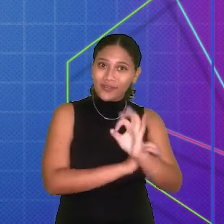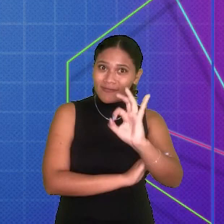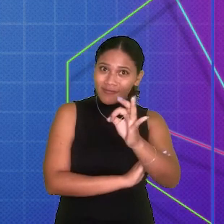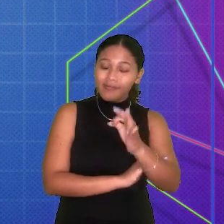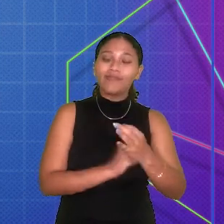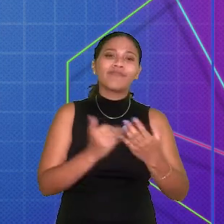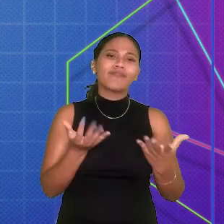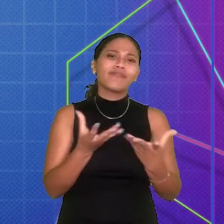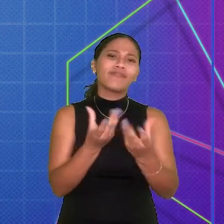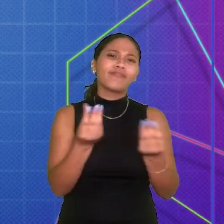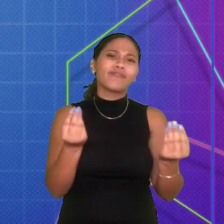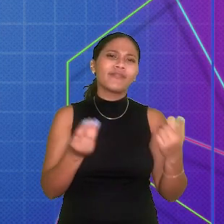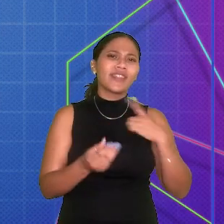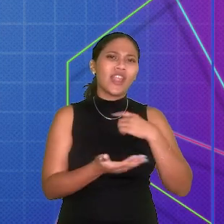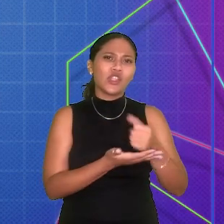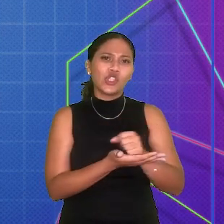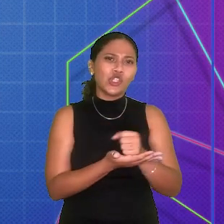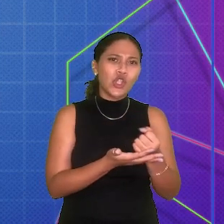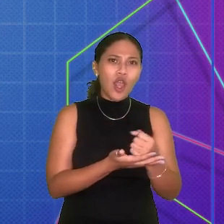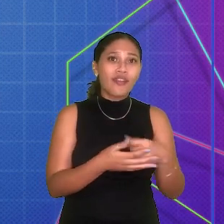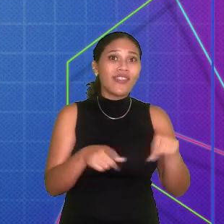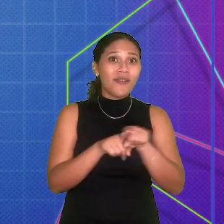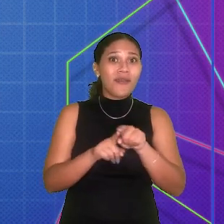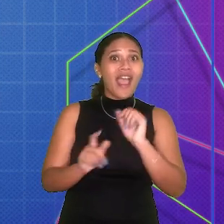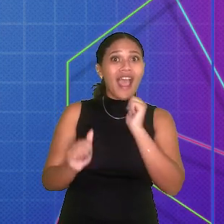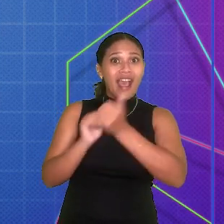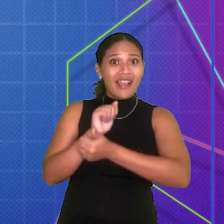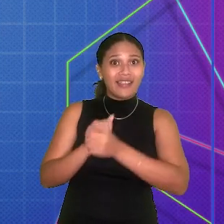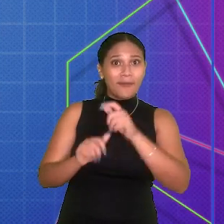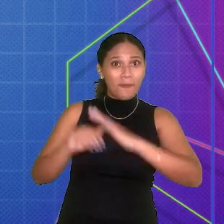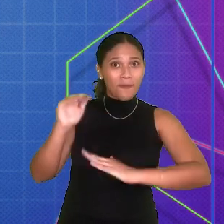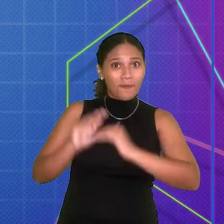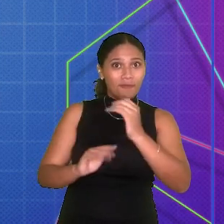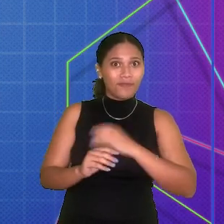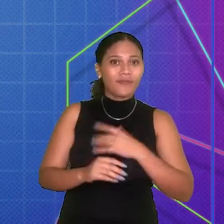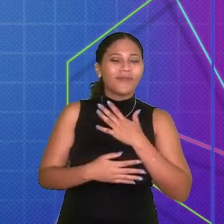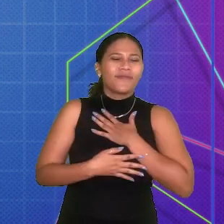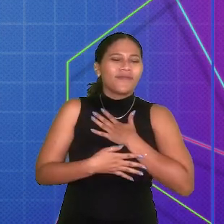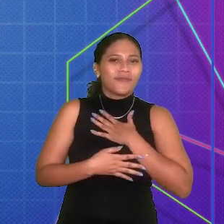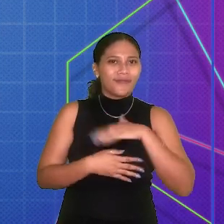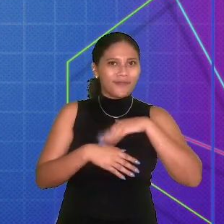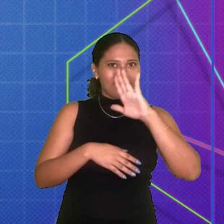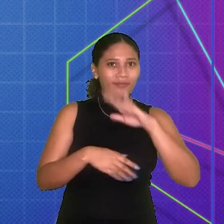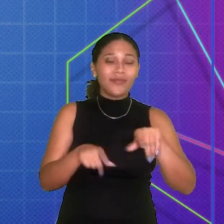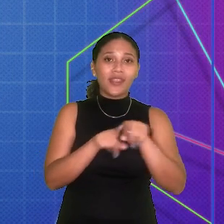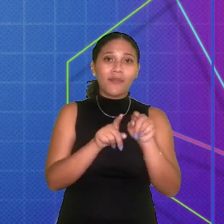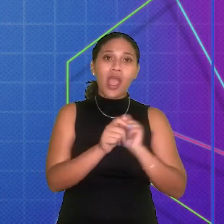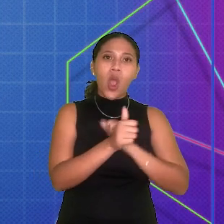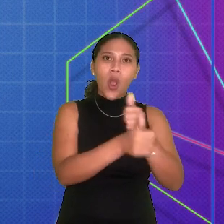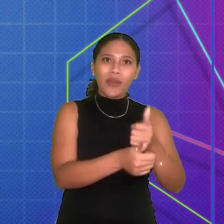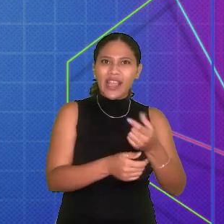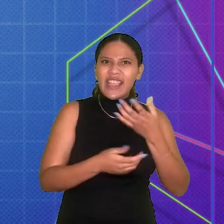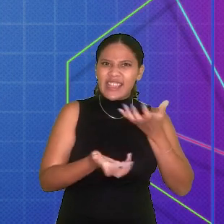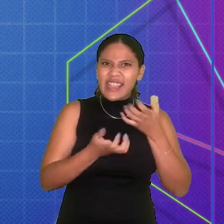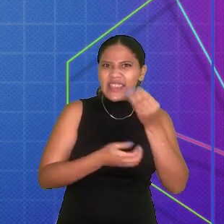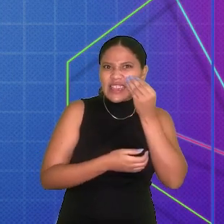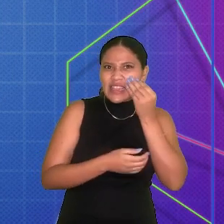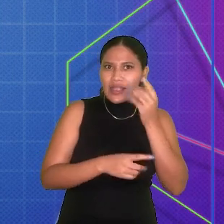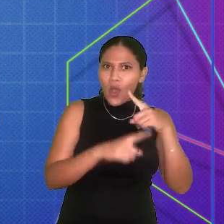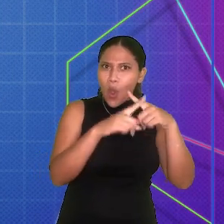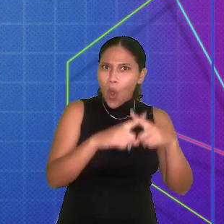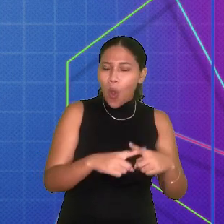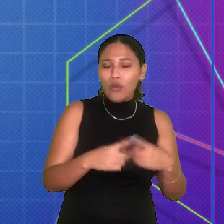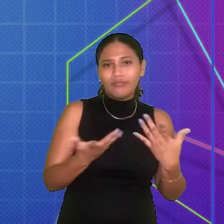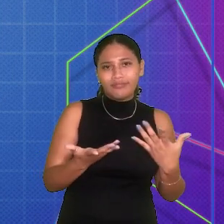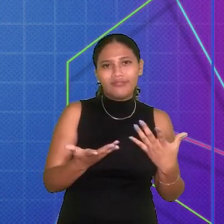Acertei? Muitos devem ter seu jogo e esportistas favoritos, e acompanhando os campeonatos já quis tentar competir.